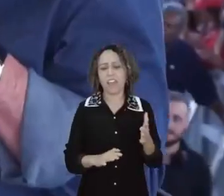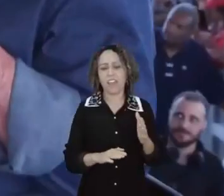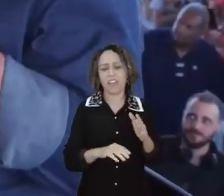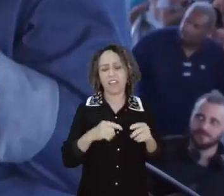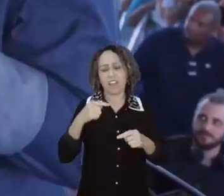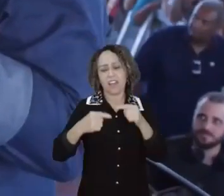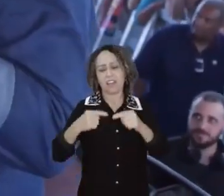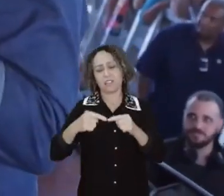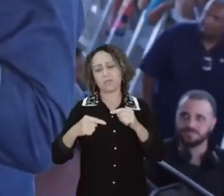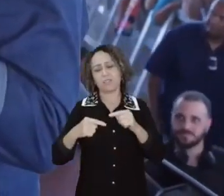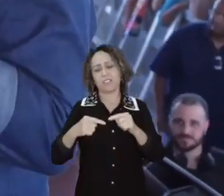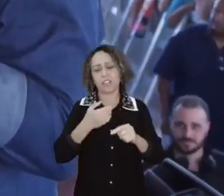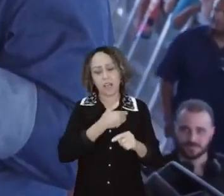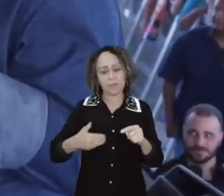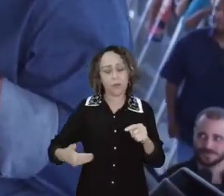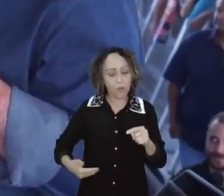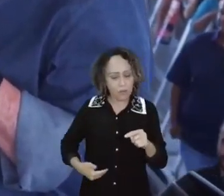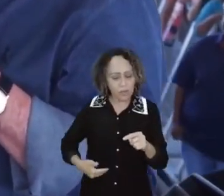com a CUT.